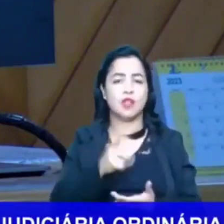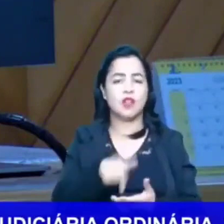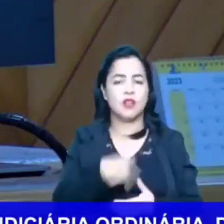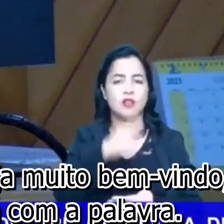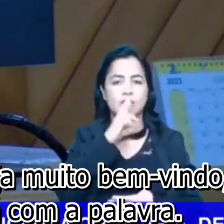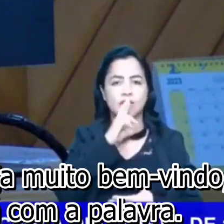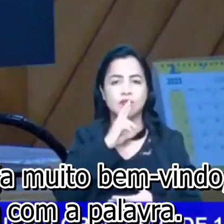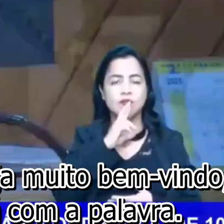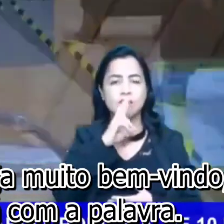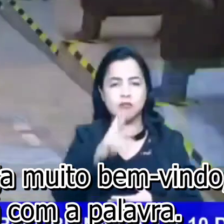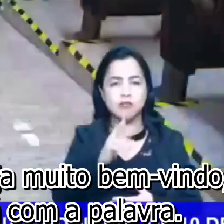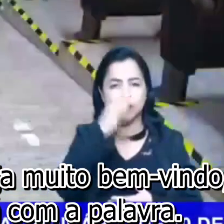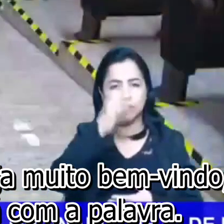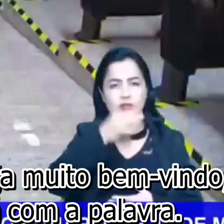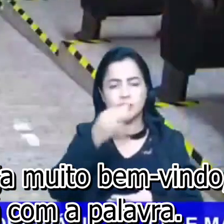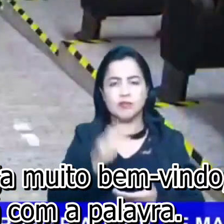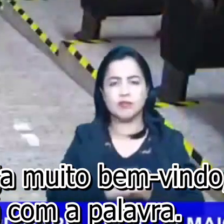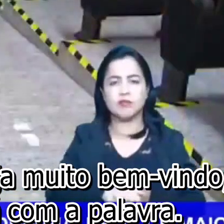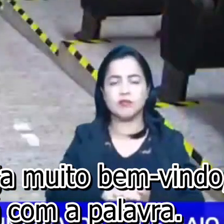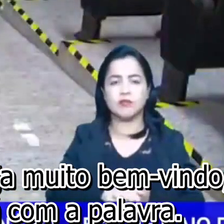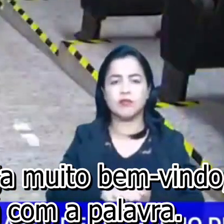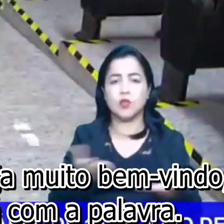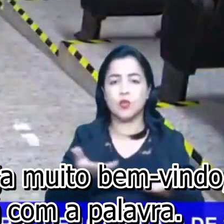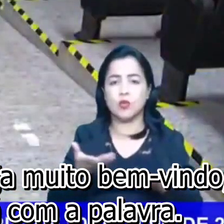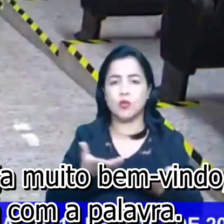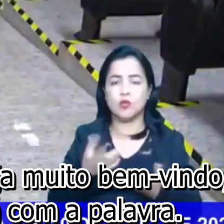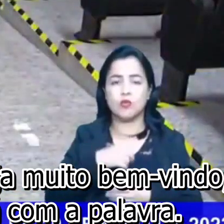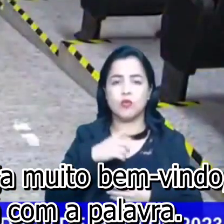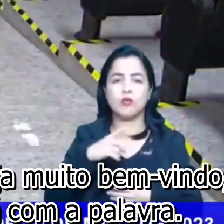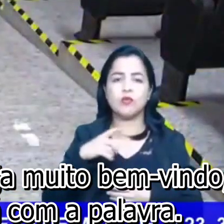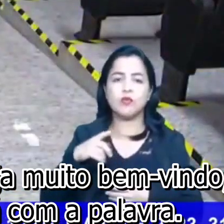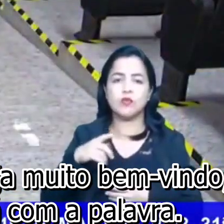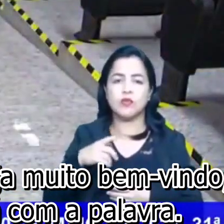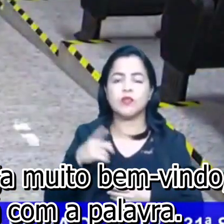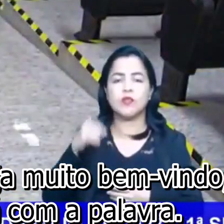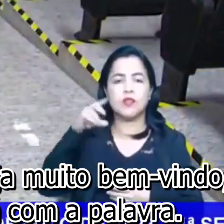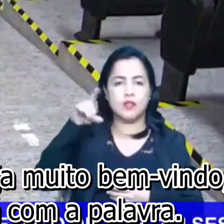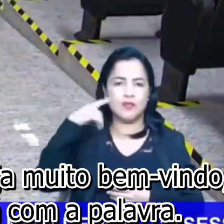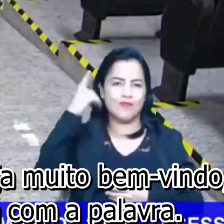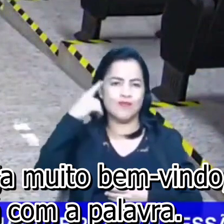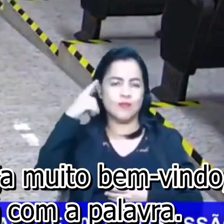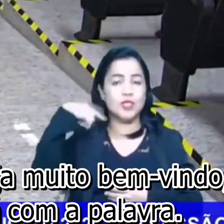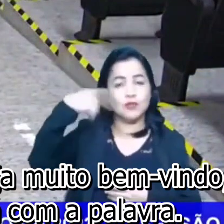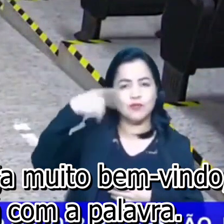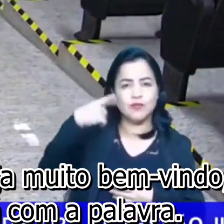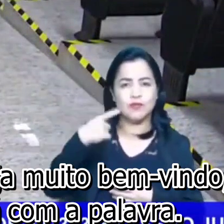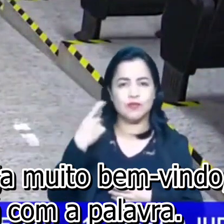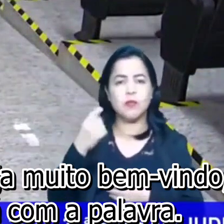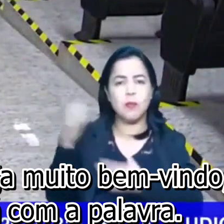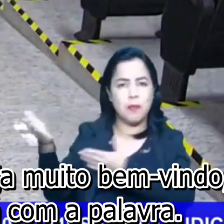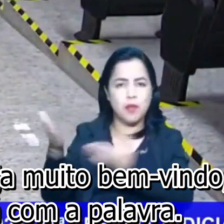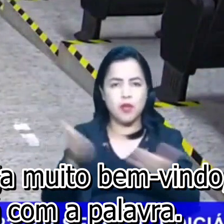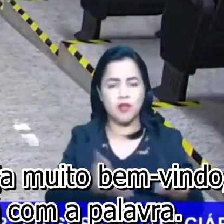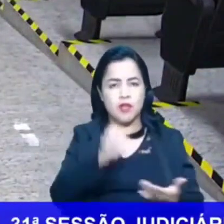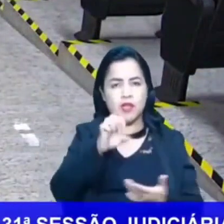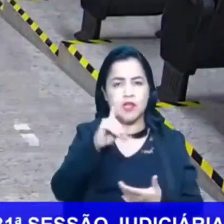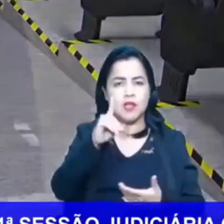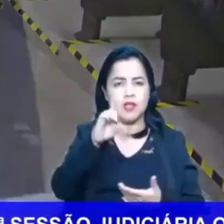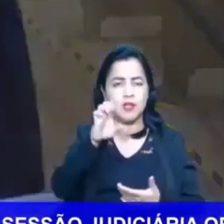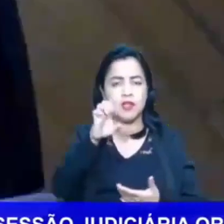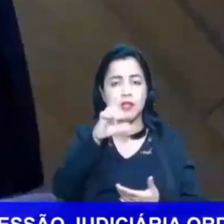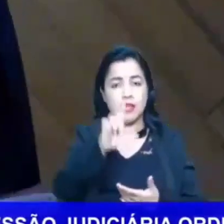É o relatório. Vamos ouvir, então, o doutor Helder. Vossa Excelência, seja muito bem-vindo, tá bom? Um bom trabalho e Vossa Excelência está com a